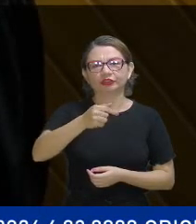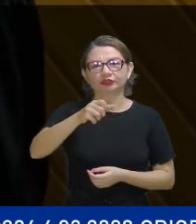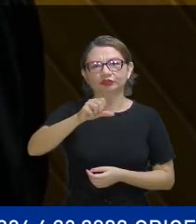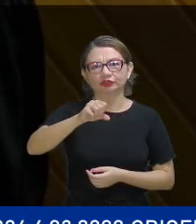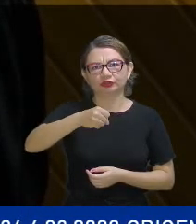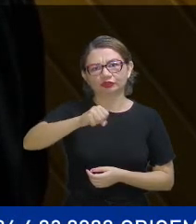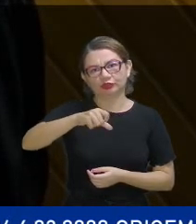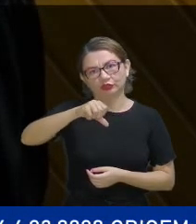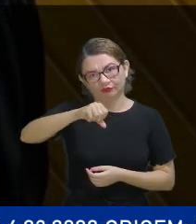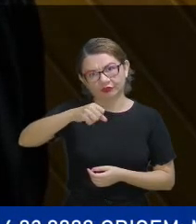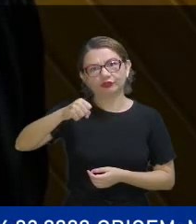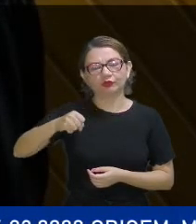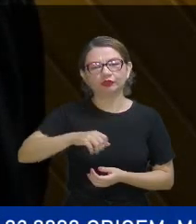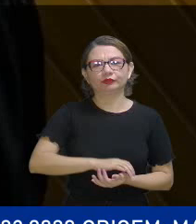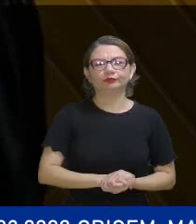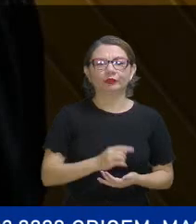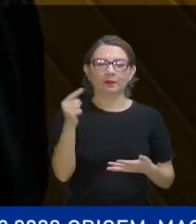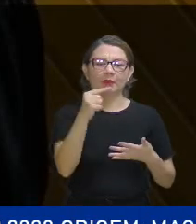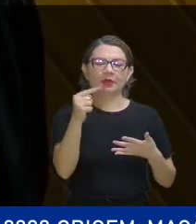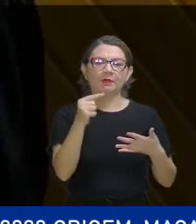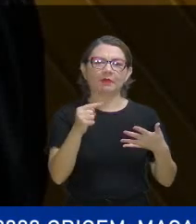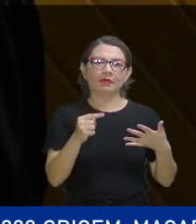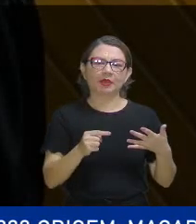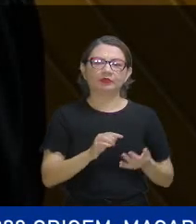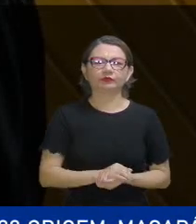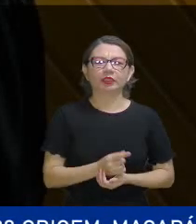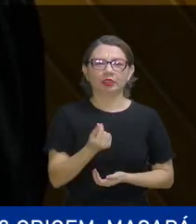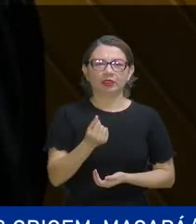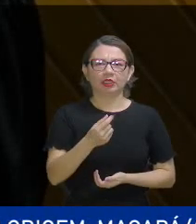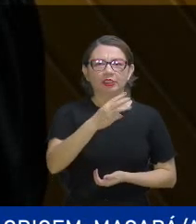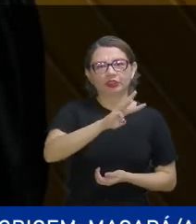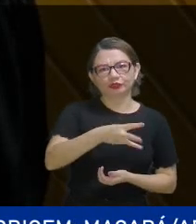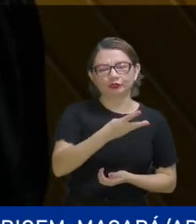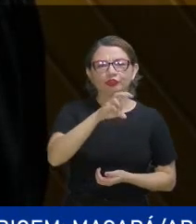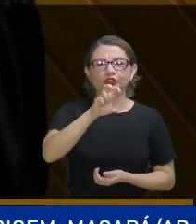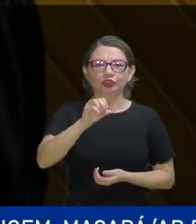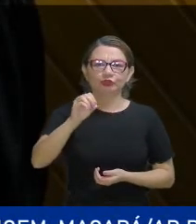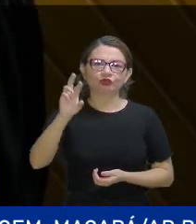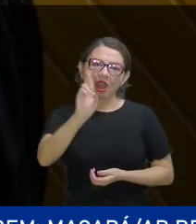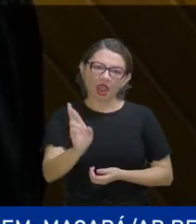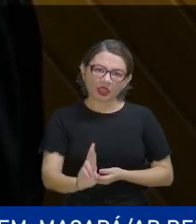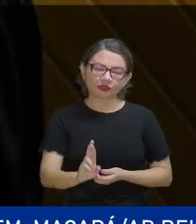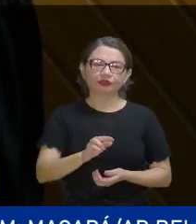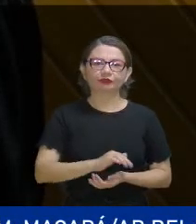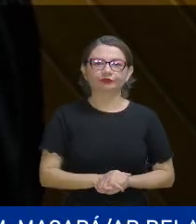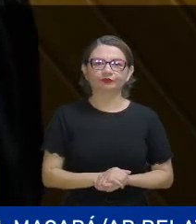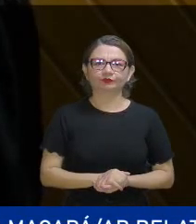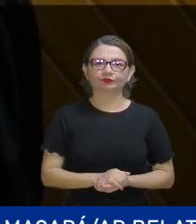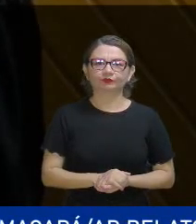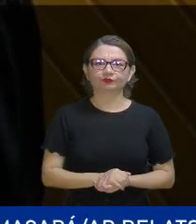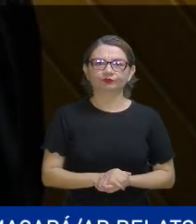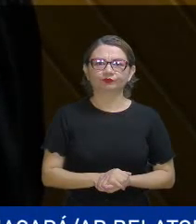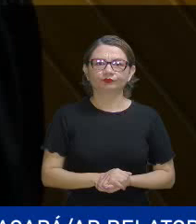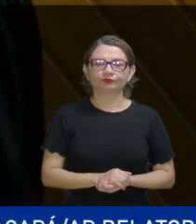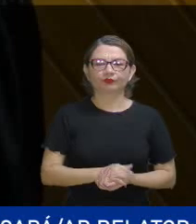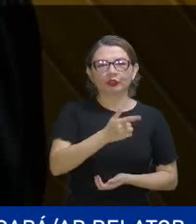9.798, 9.912 e 9.999, nos valores de R$ 3.500 e R$